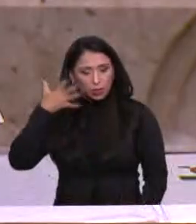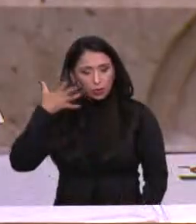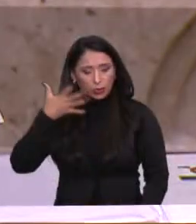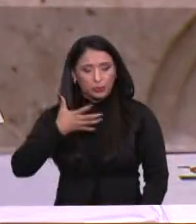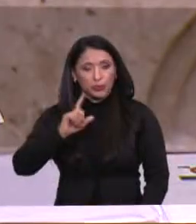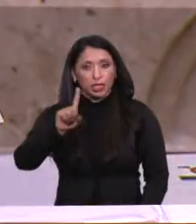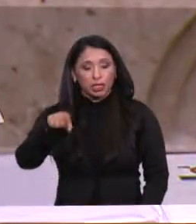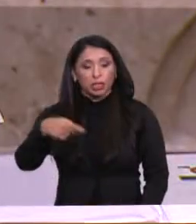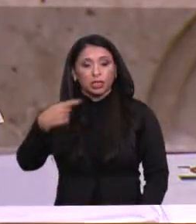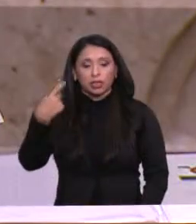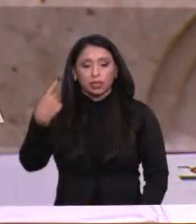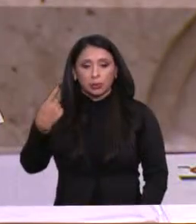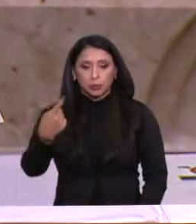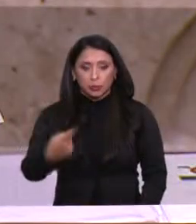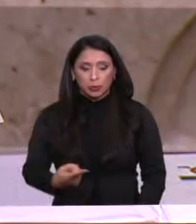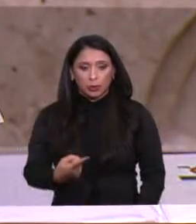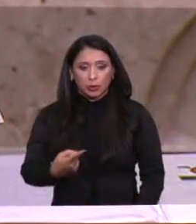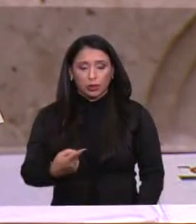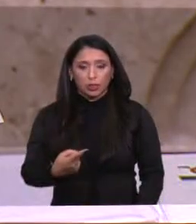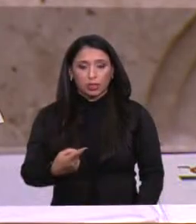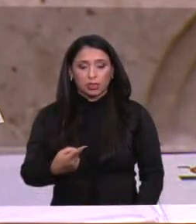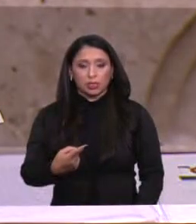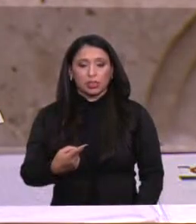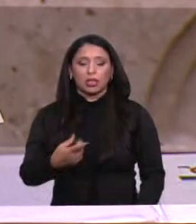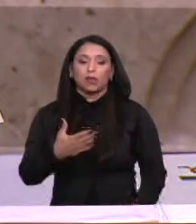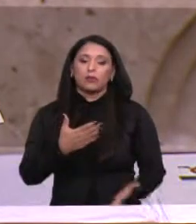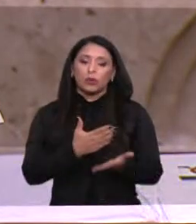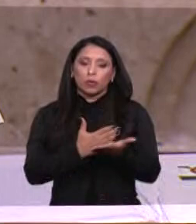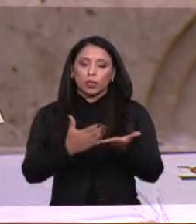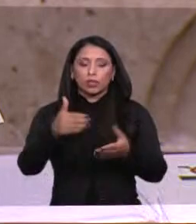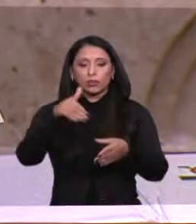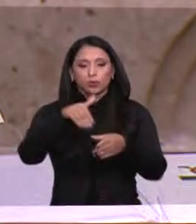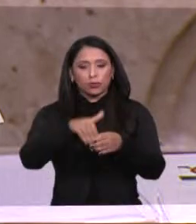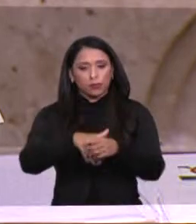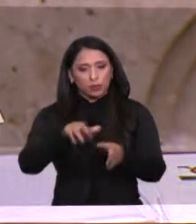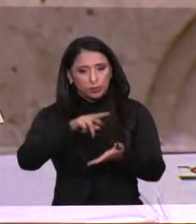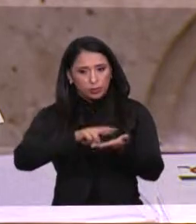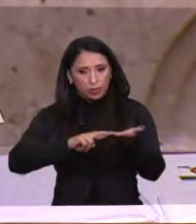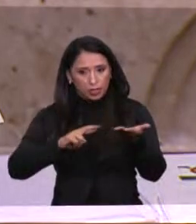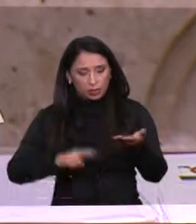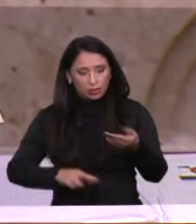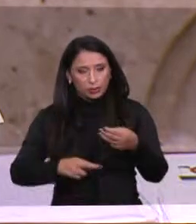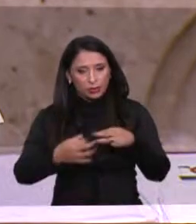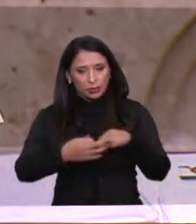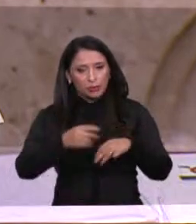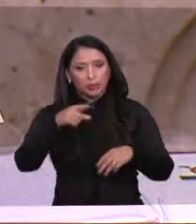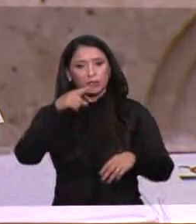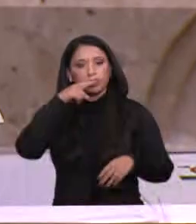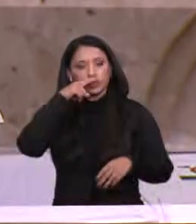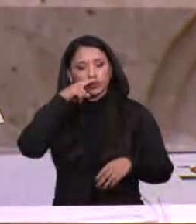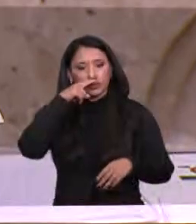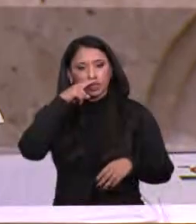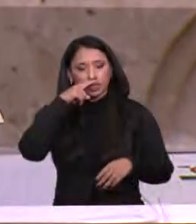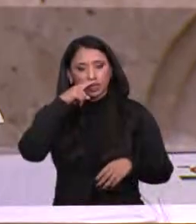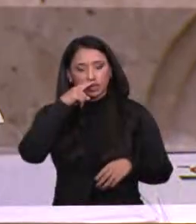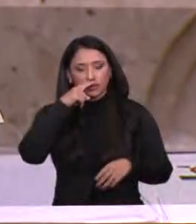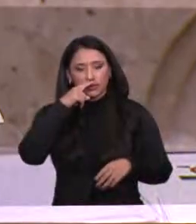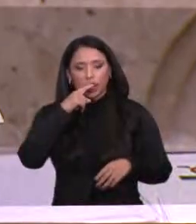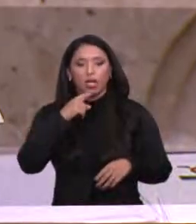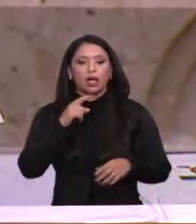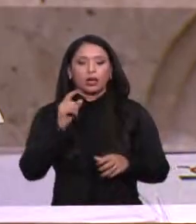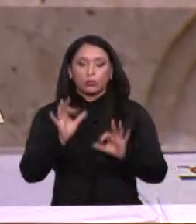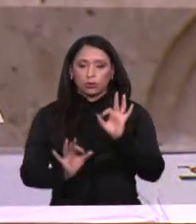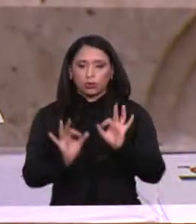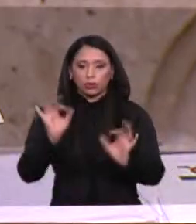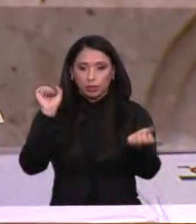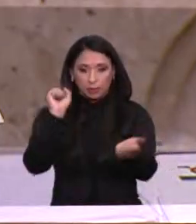na sequência o início do voto do eminente relator em função do adiantado da hora suspendemos